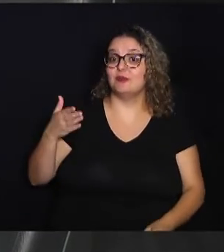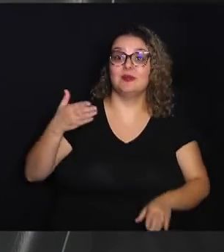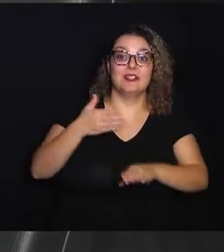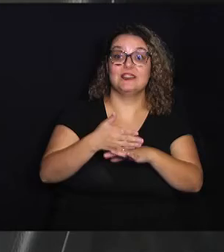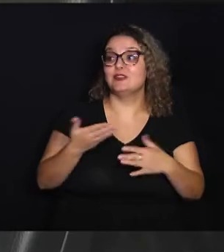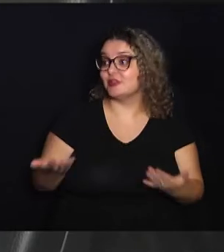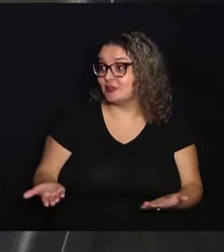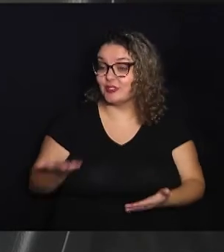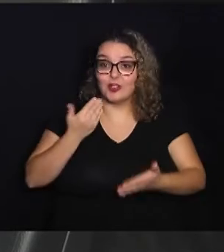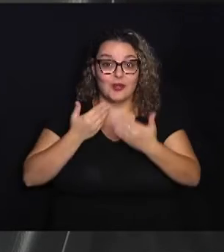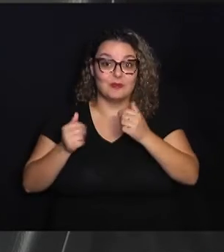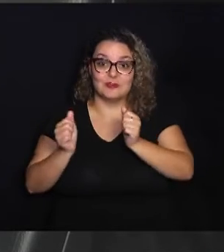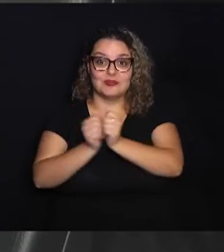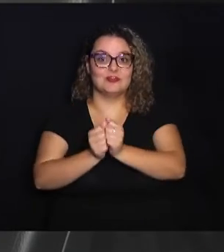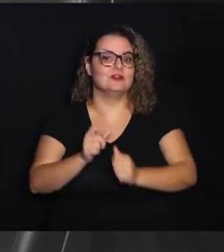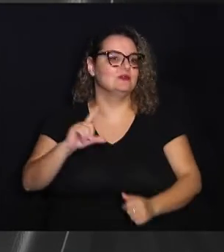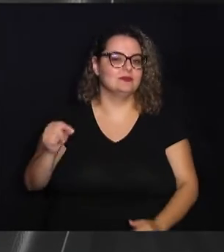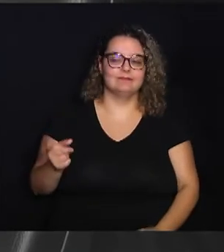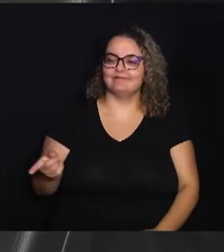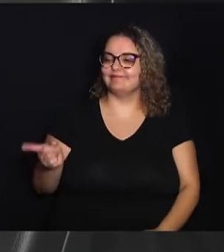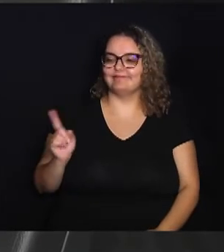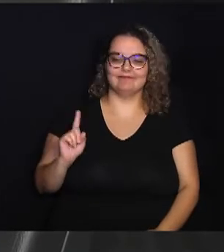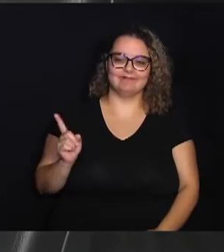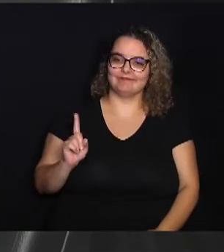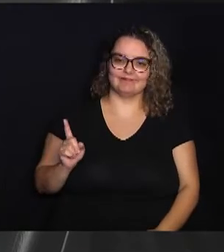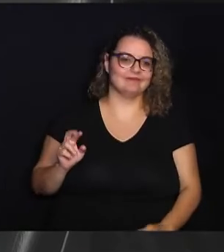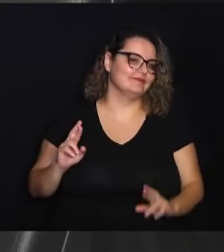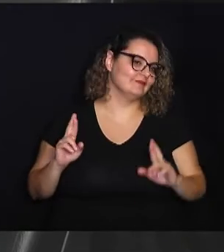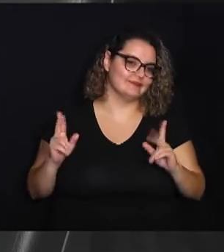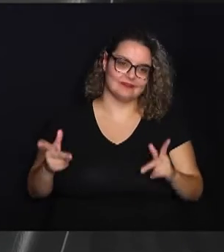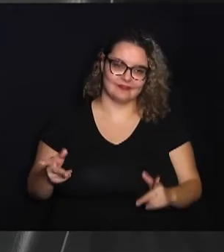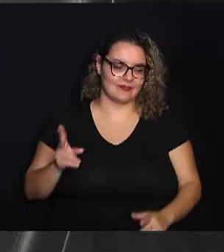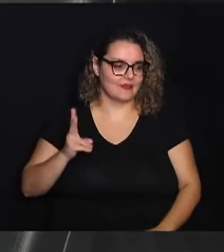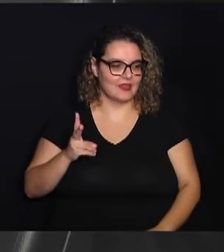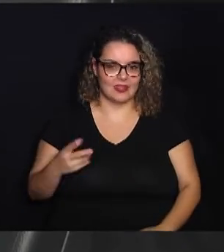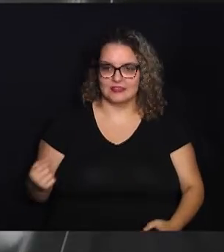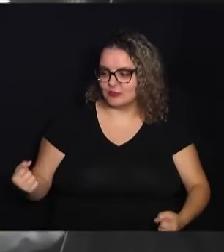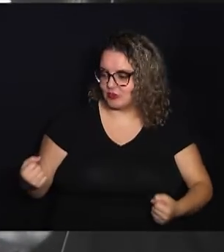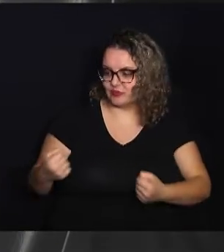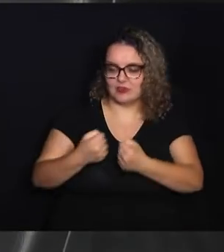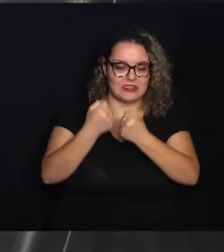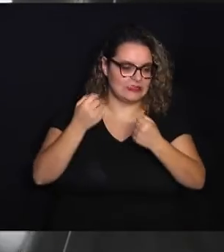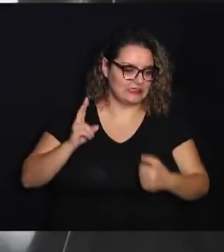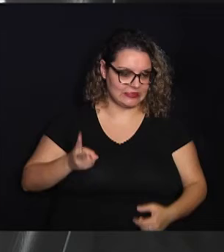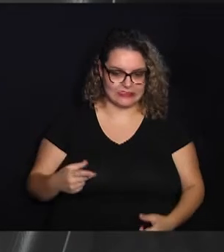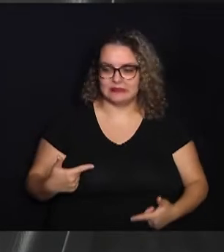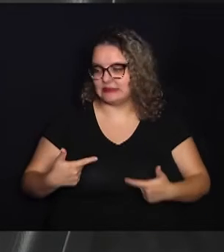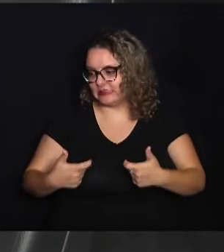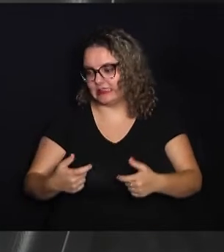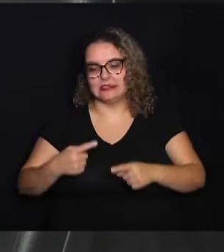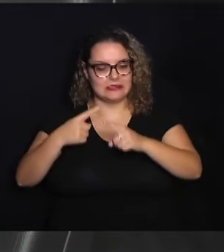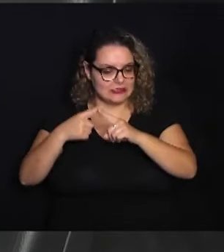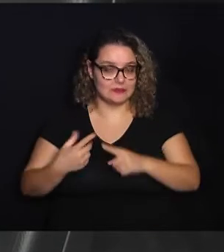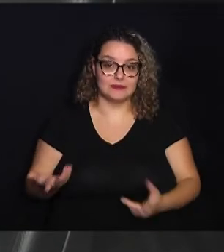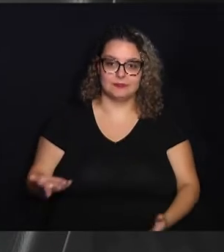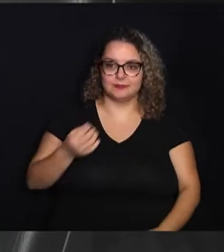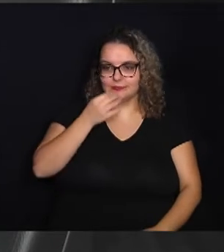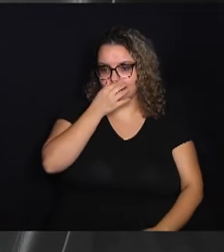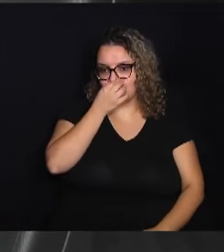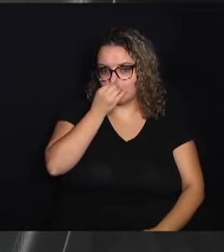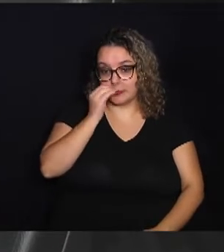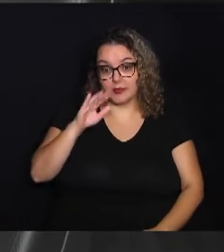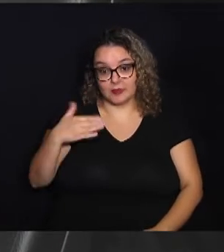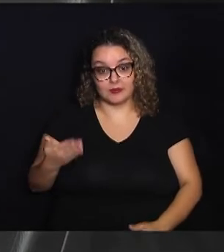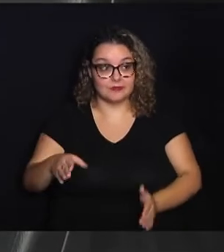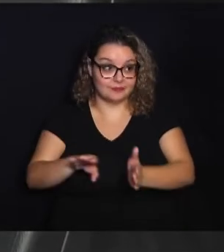participar, almoçar com a gente e ir embora. Não, é muito pelo contrário, é sempre no conflito, é sempre na guerra, na disputa. Então, quando ele chega, muitas